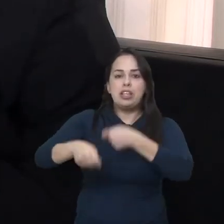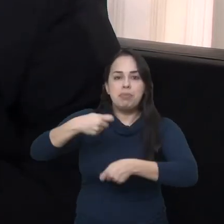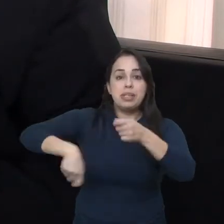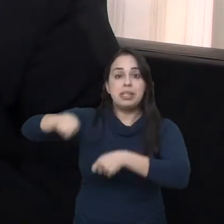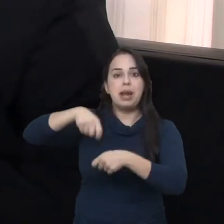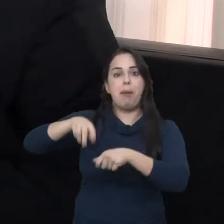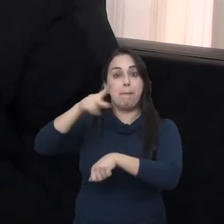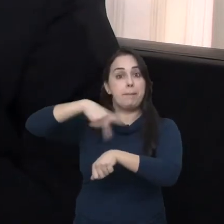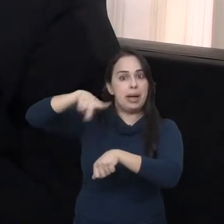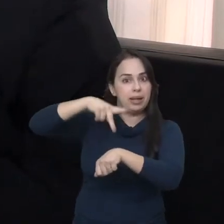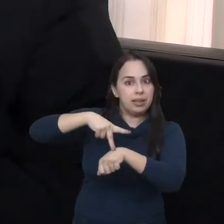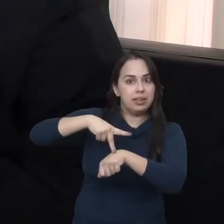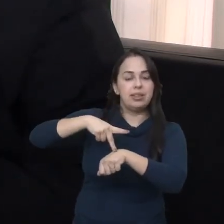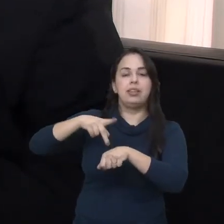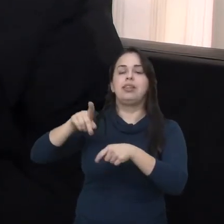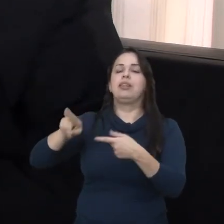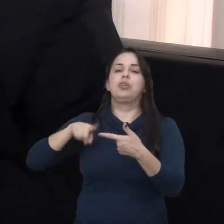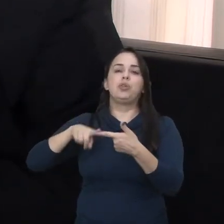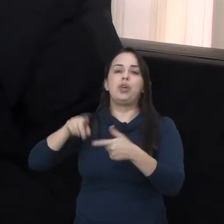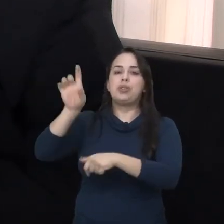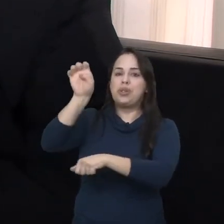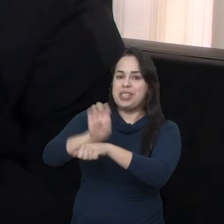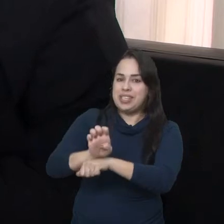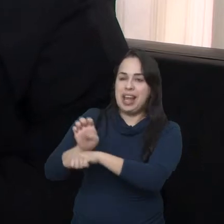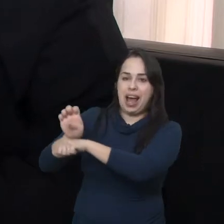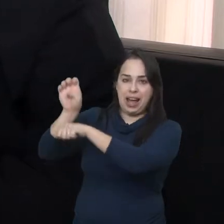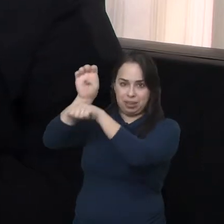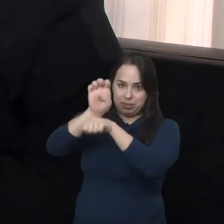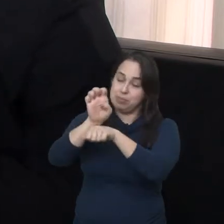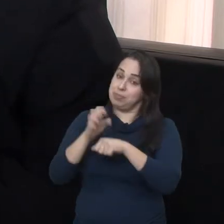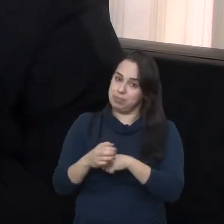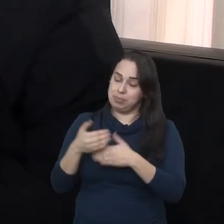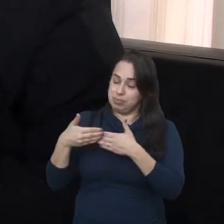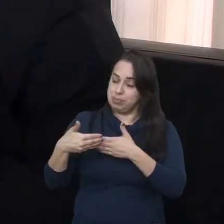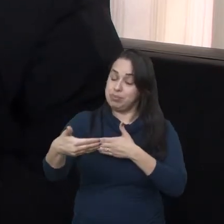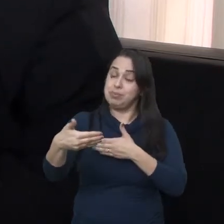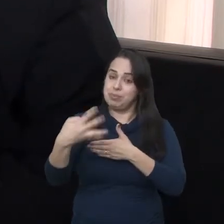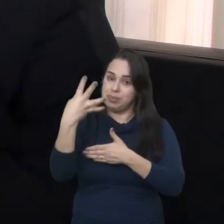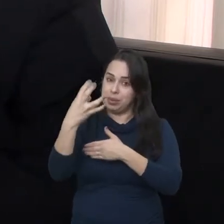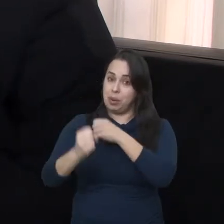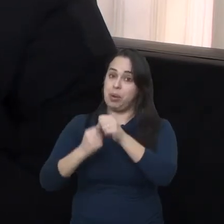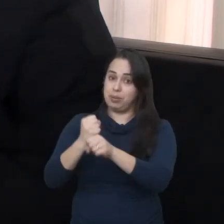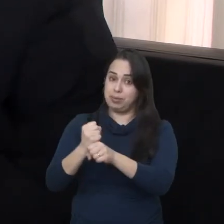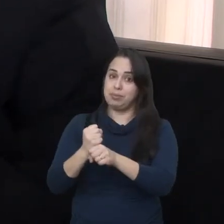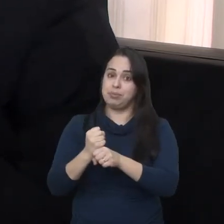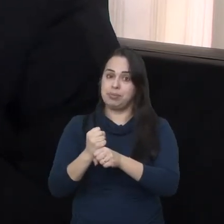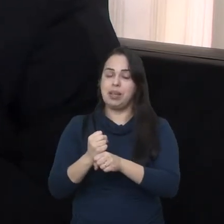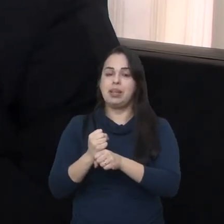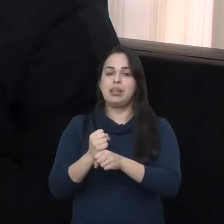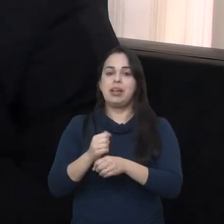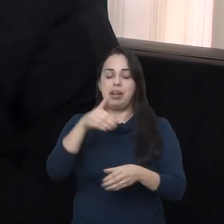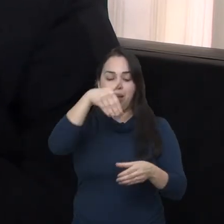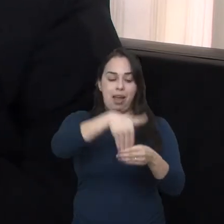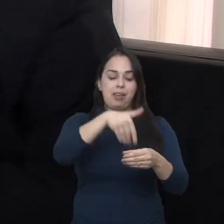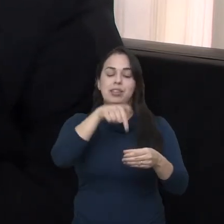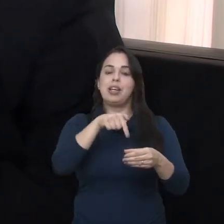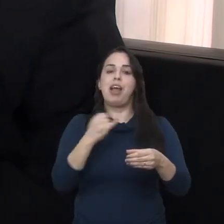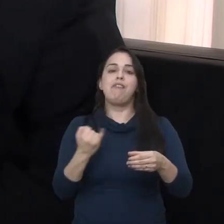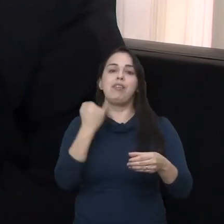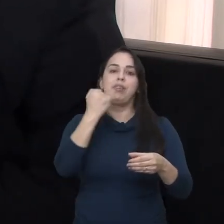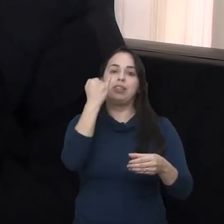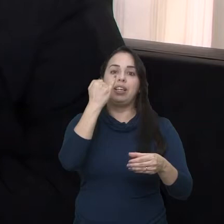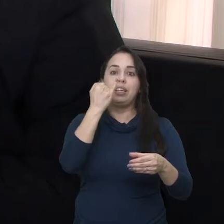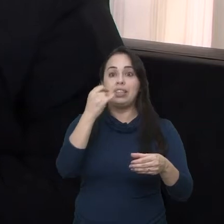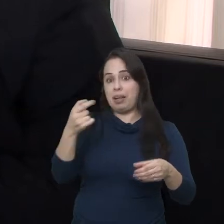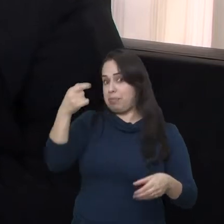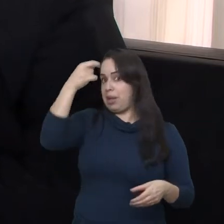escolher alguém que tem que dizer o que vai ser o nosso país, o que vai ser o nosso estado, o que vai ser toda a nossa política nos próximos